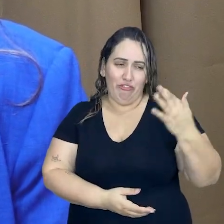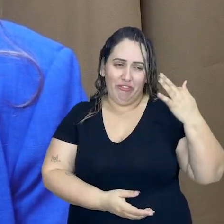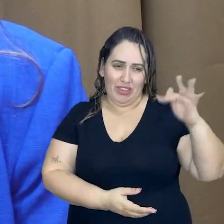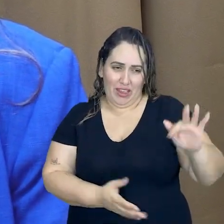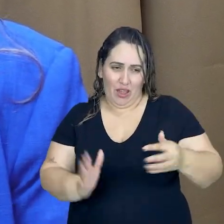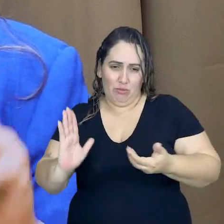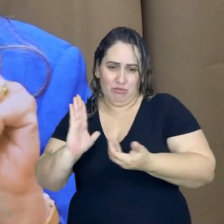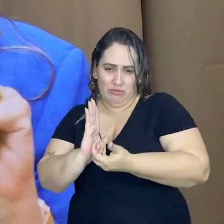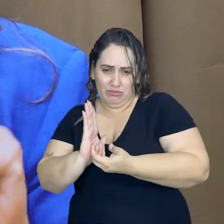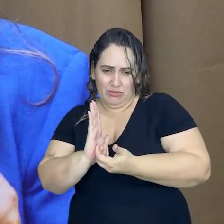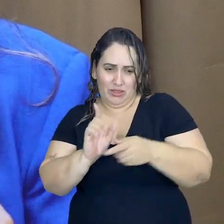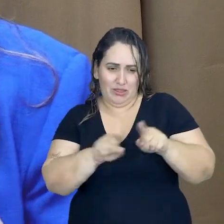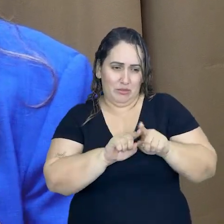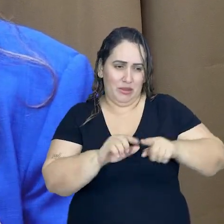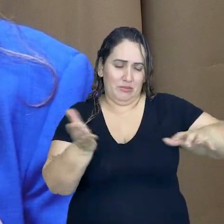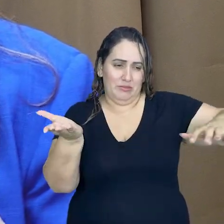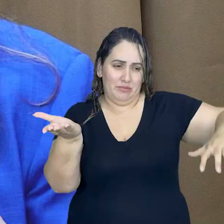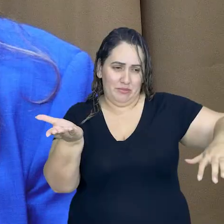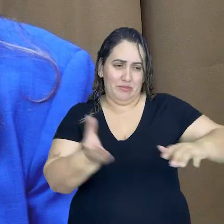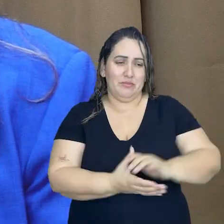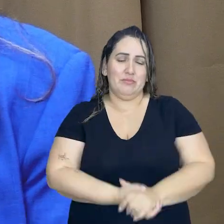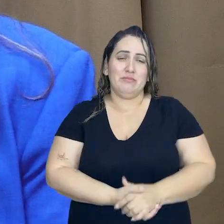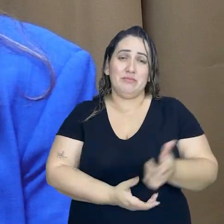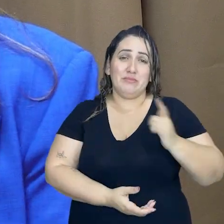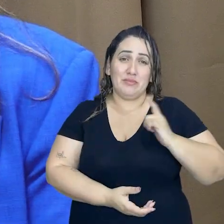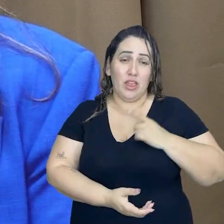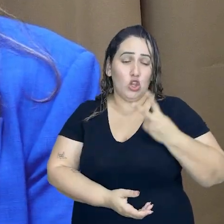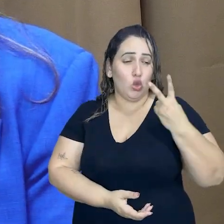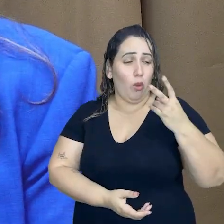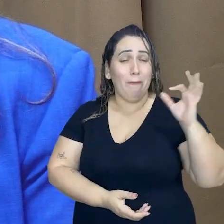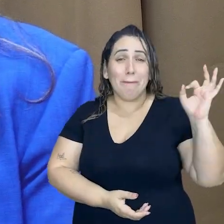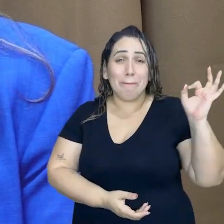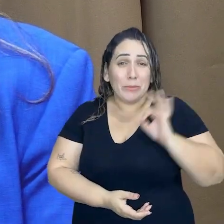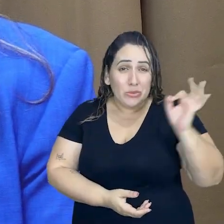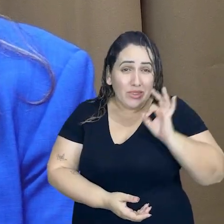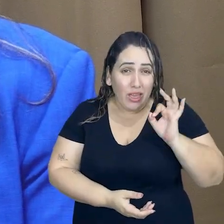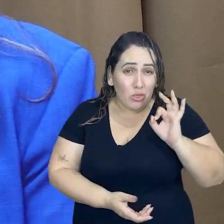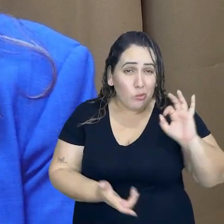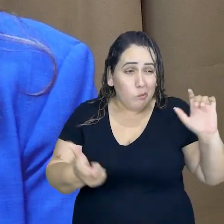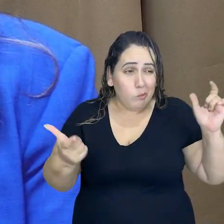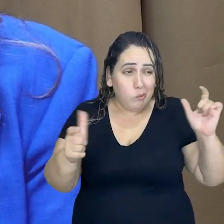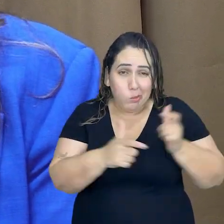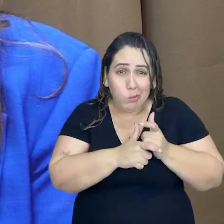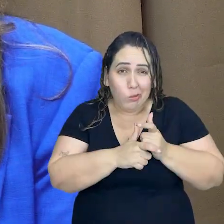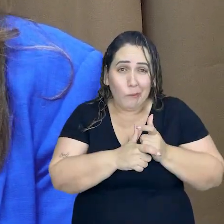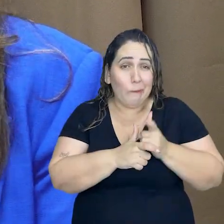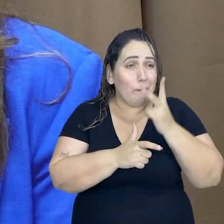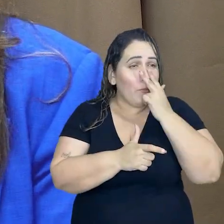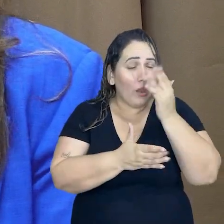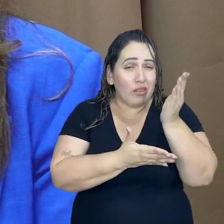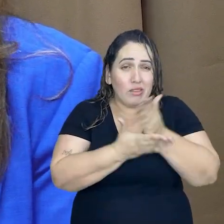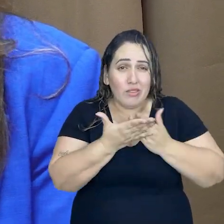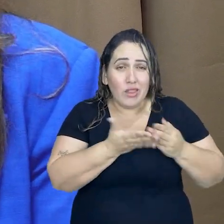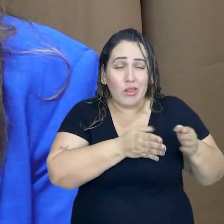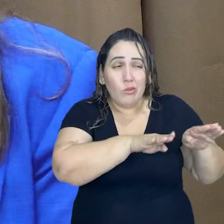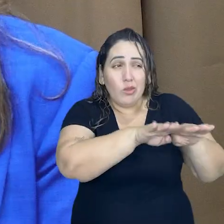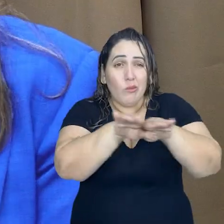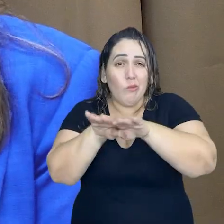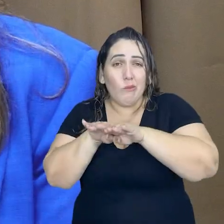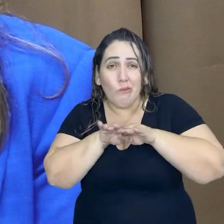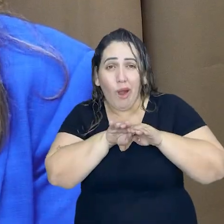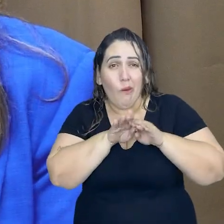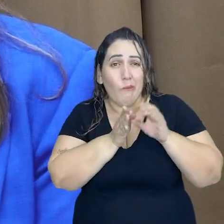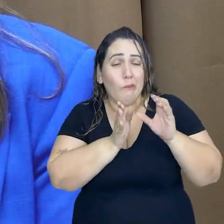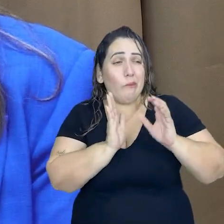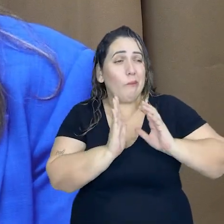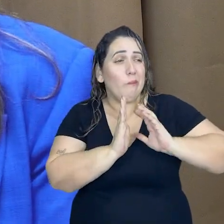de Financiamento de Campanha, somente 2% é distribuído de forma igualitária, né? E o restante, né,